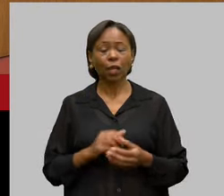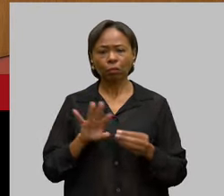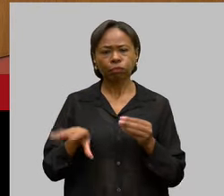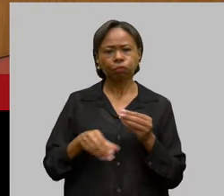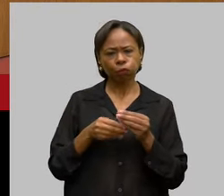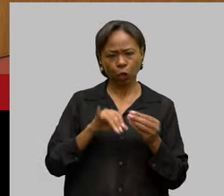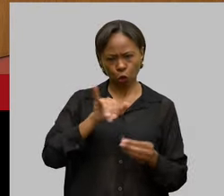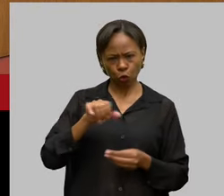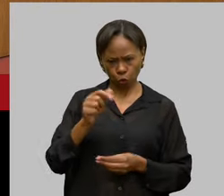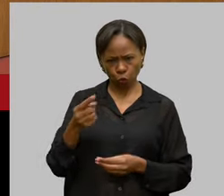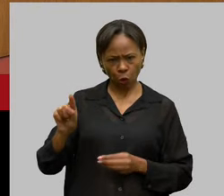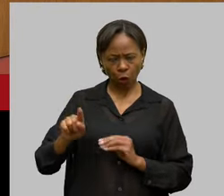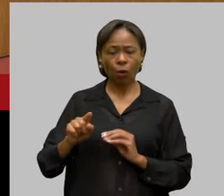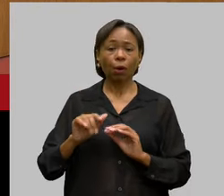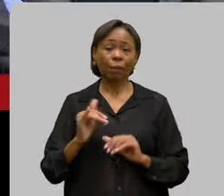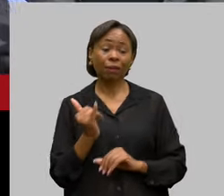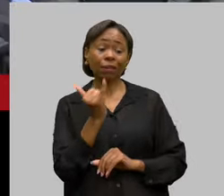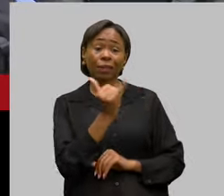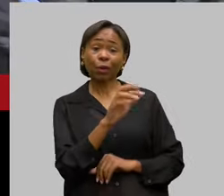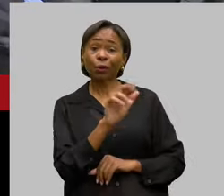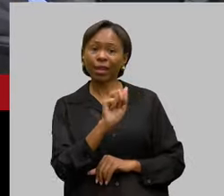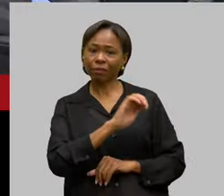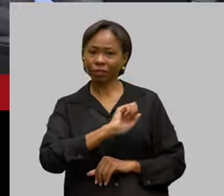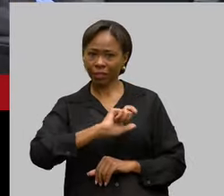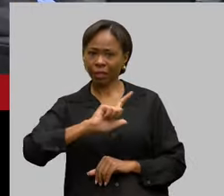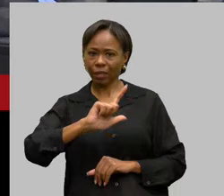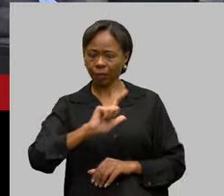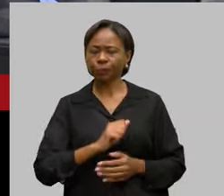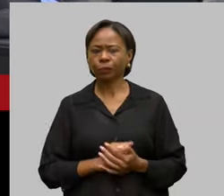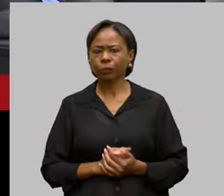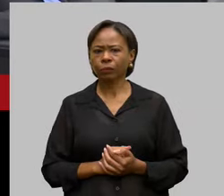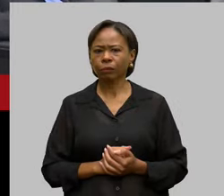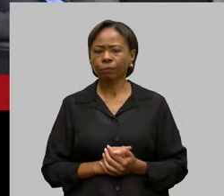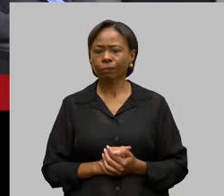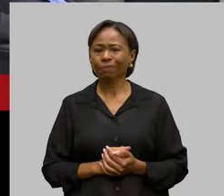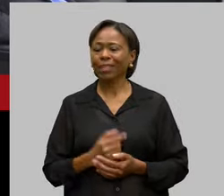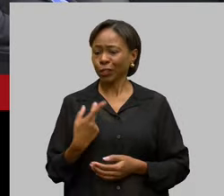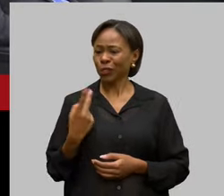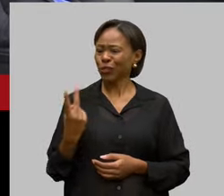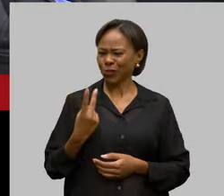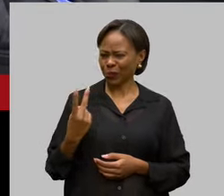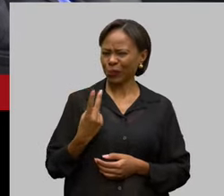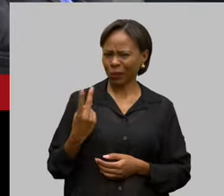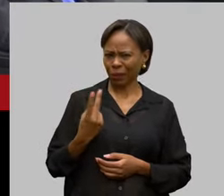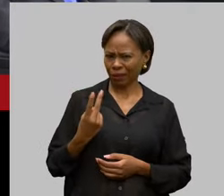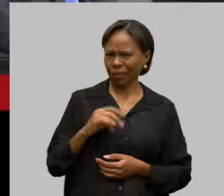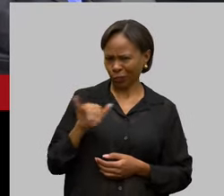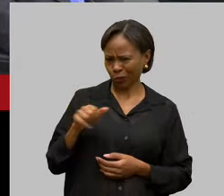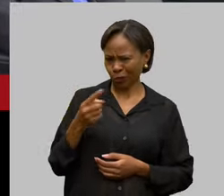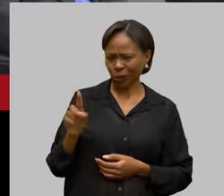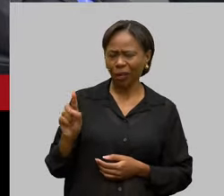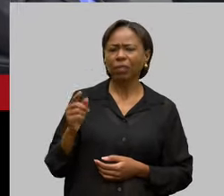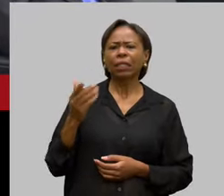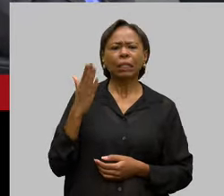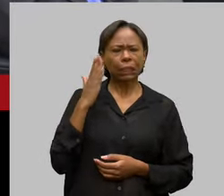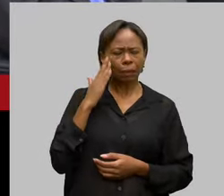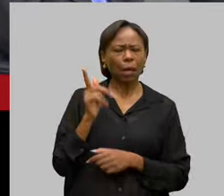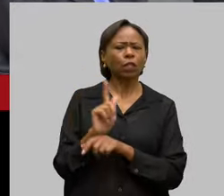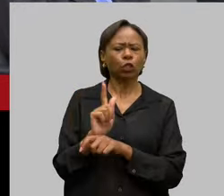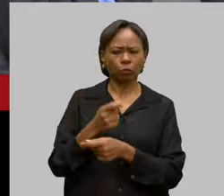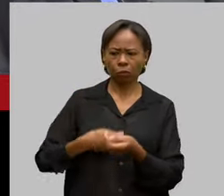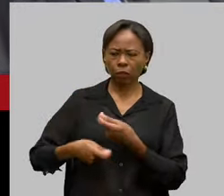para me dirigir ao Rafael que nós né João estamos na gestão do Instituto sabemos a dificuldade que